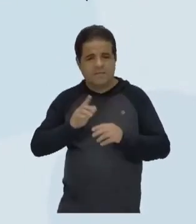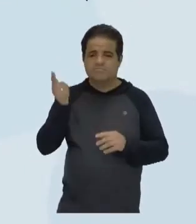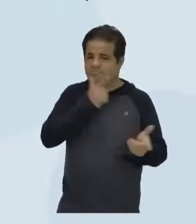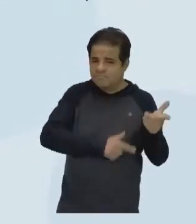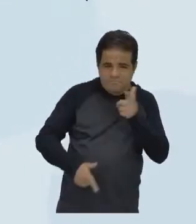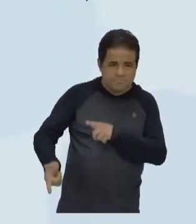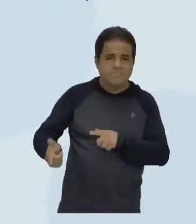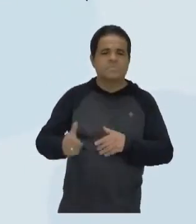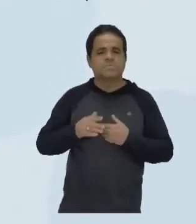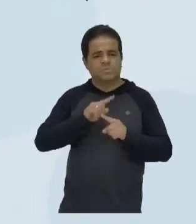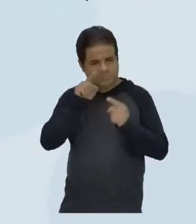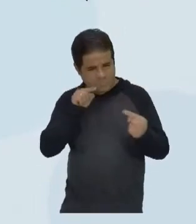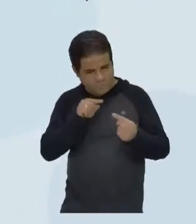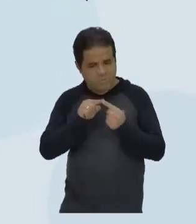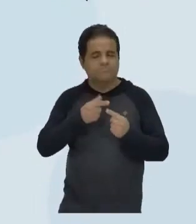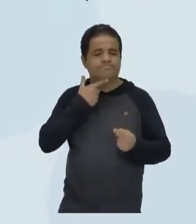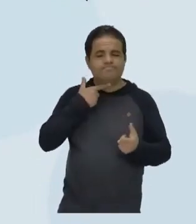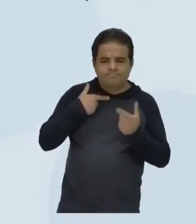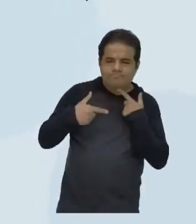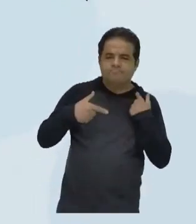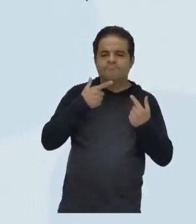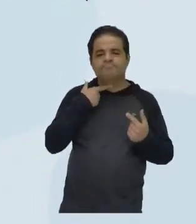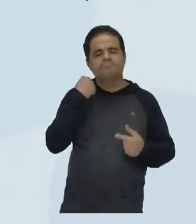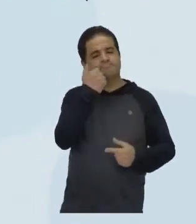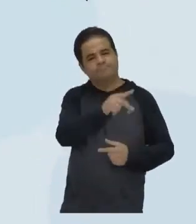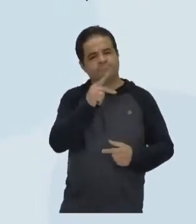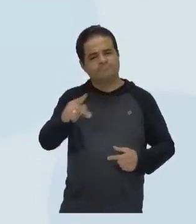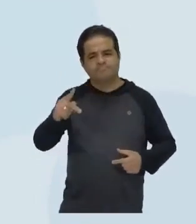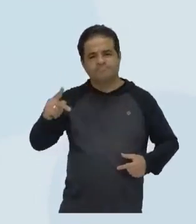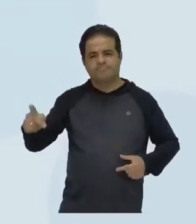na marra o objeto de desejo.